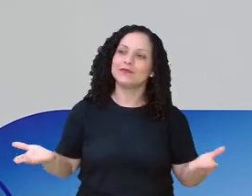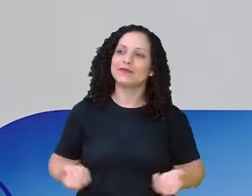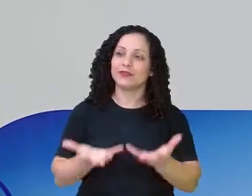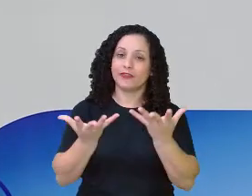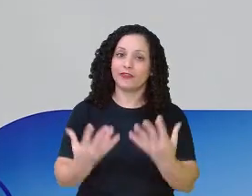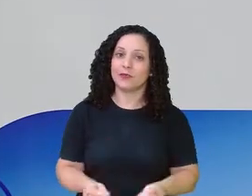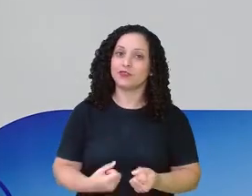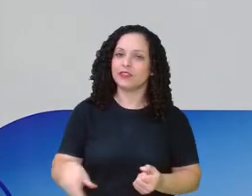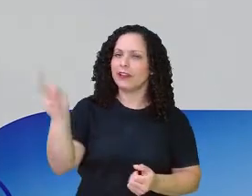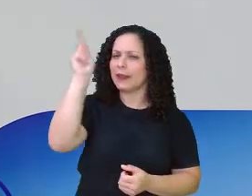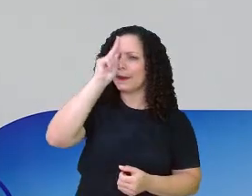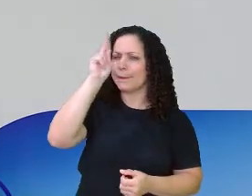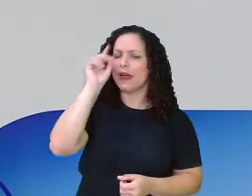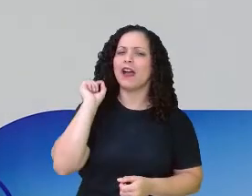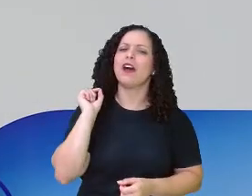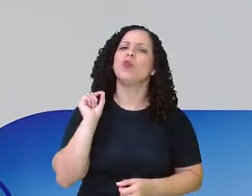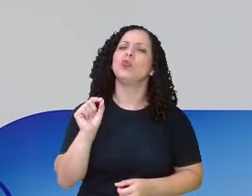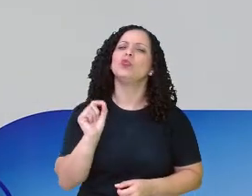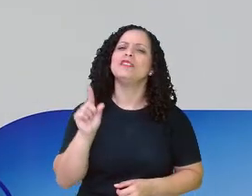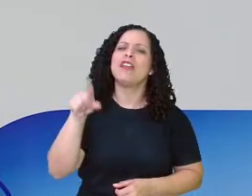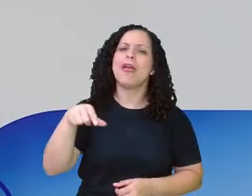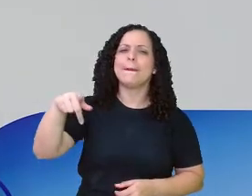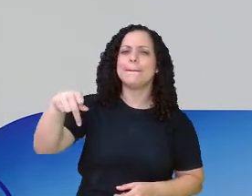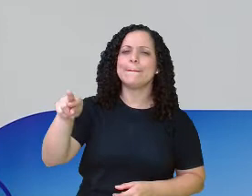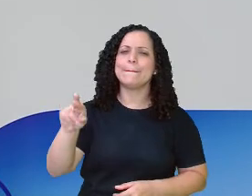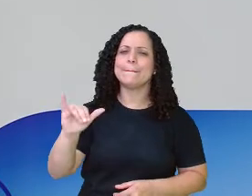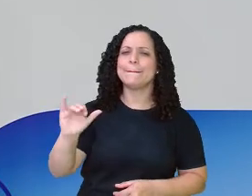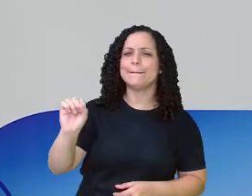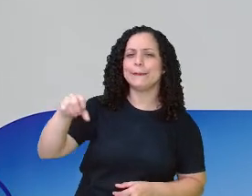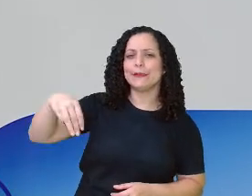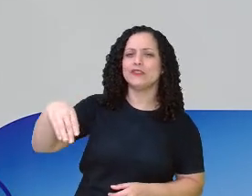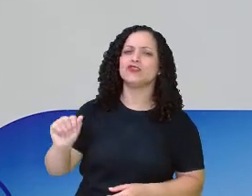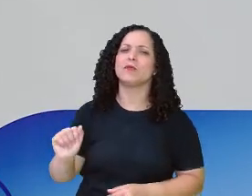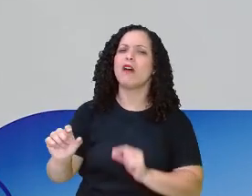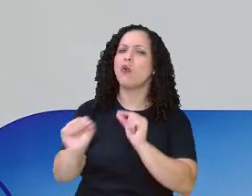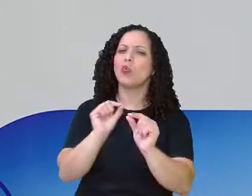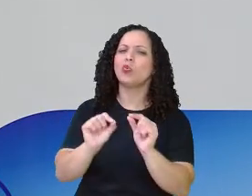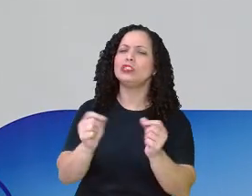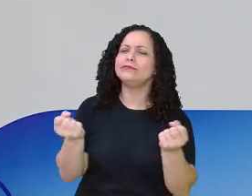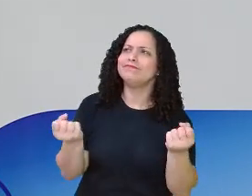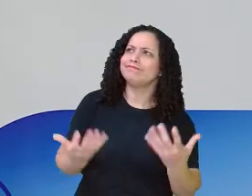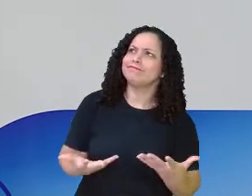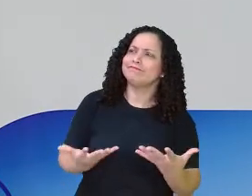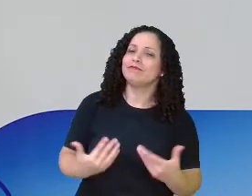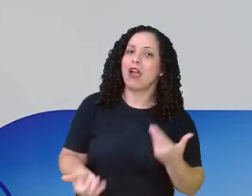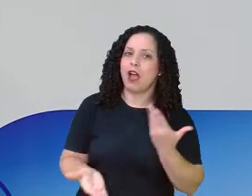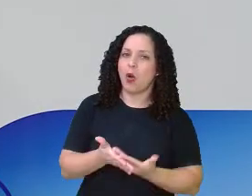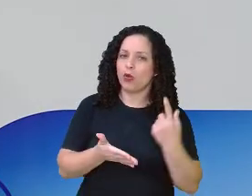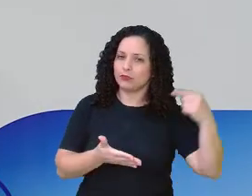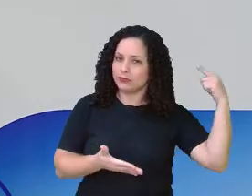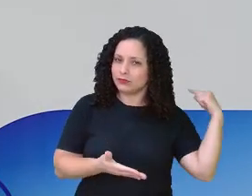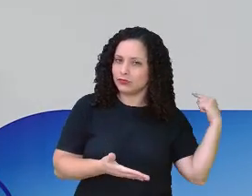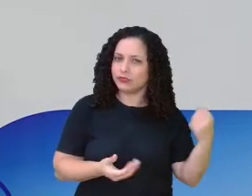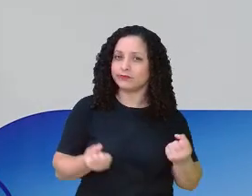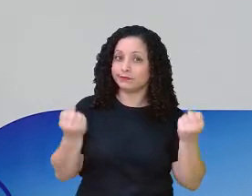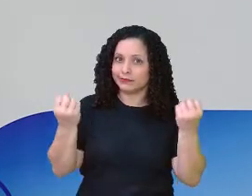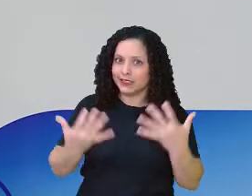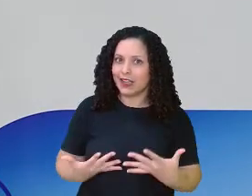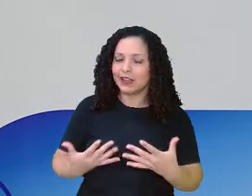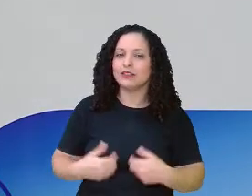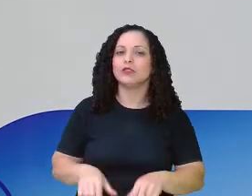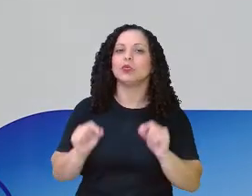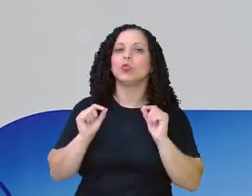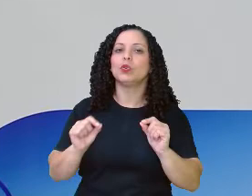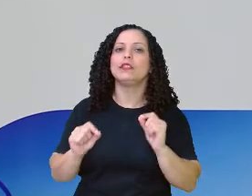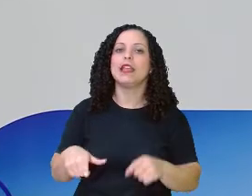lá, lembrar de prisma. Ricardinho, o que é prisma mesmo? Tu falaste na aula passada, mas vamos embora. Prisma é